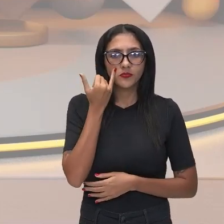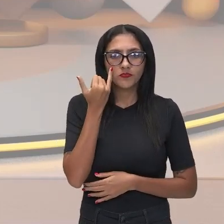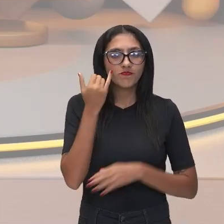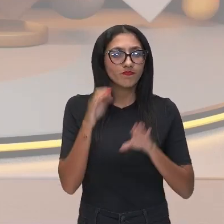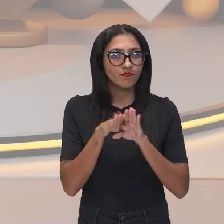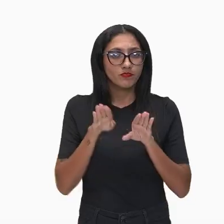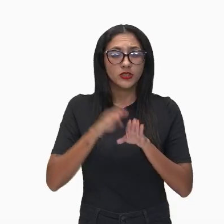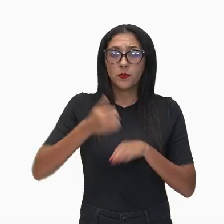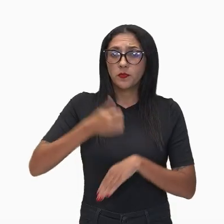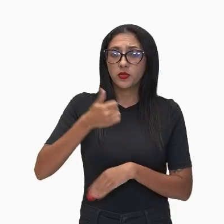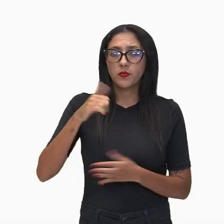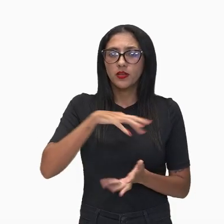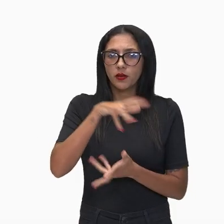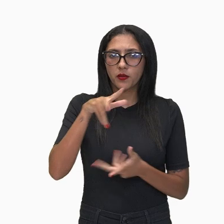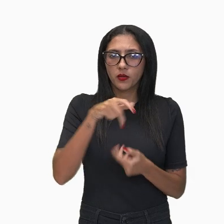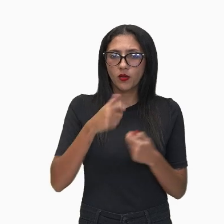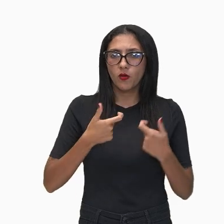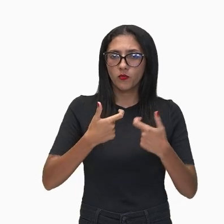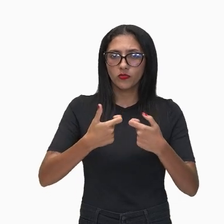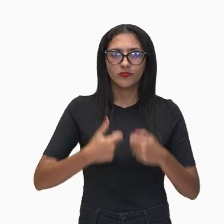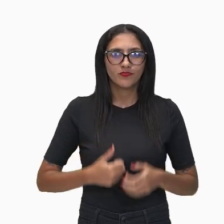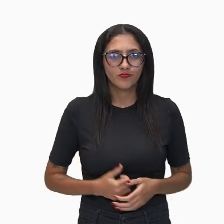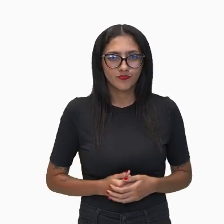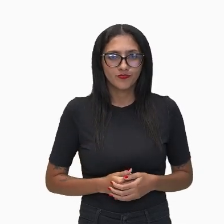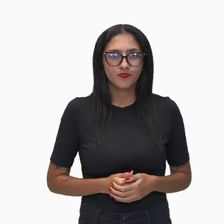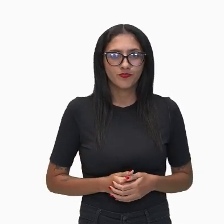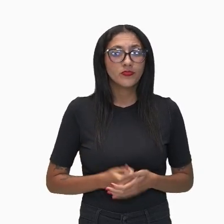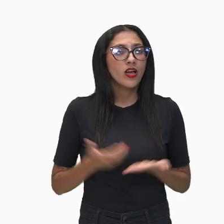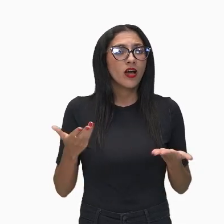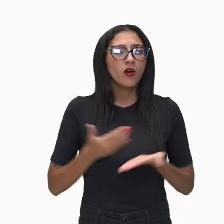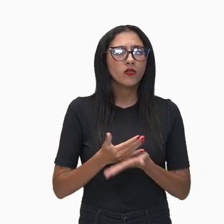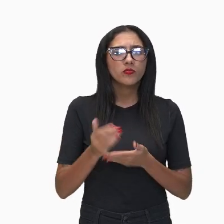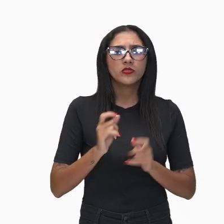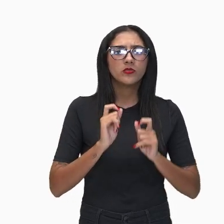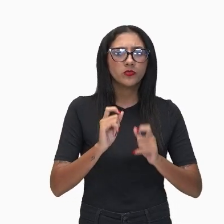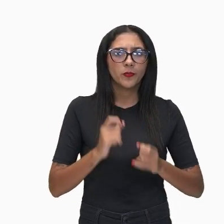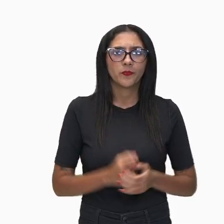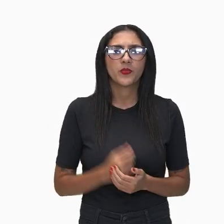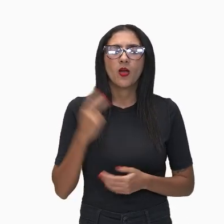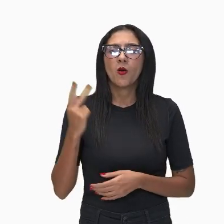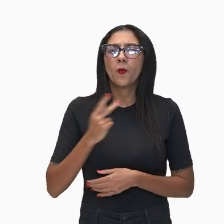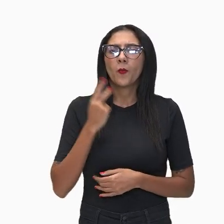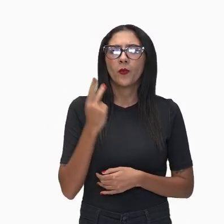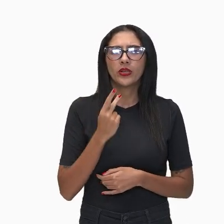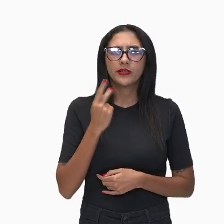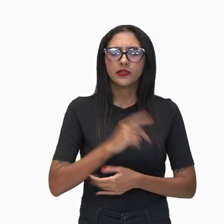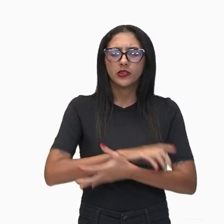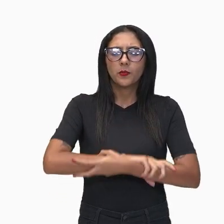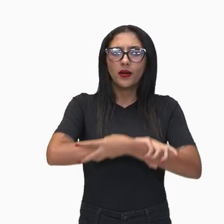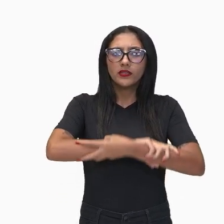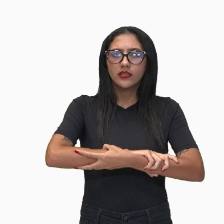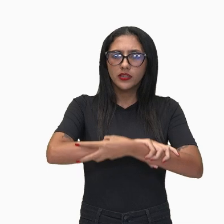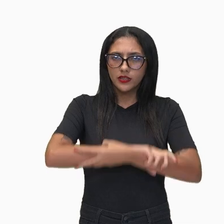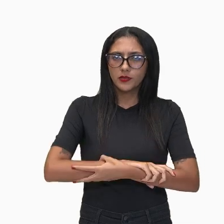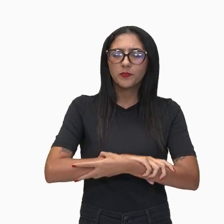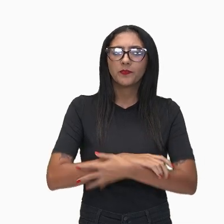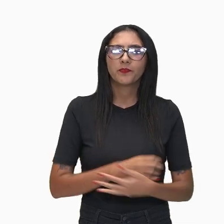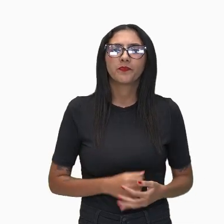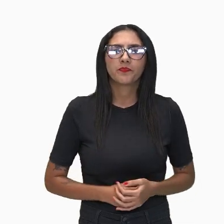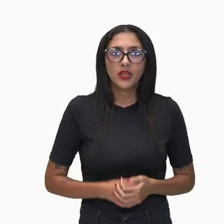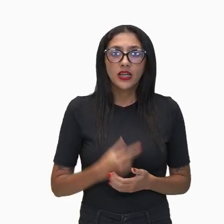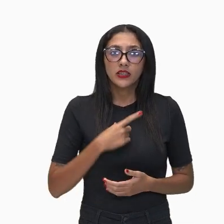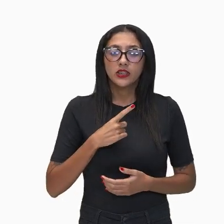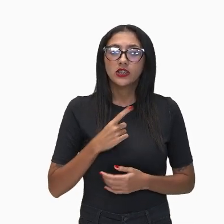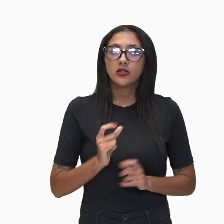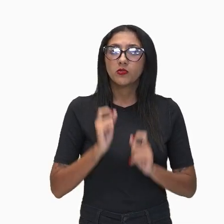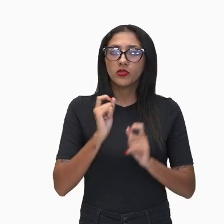Primeira Guerra Mundial, tá? Começando aí a falar sobre a política de alianças que aconteciam antes